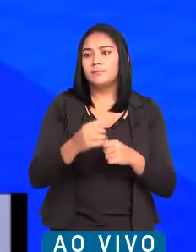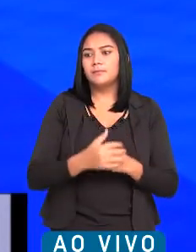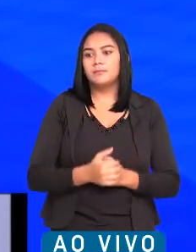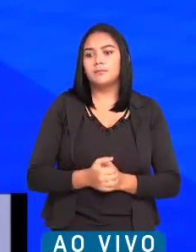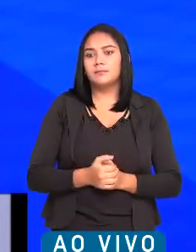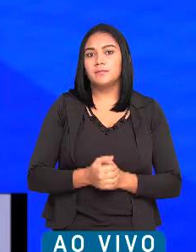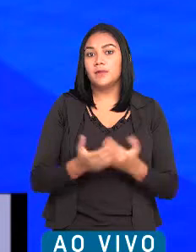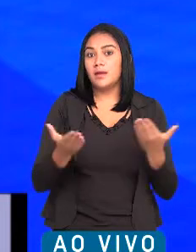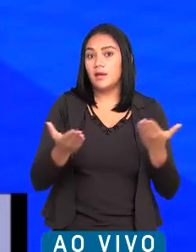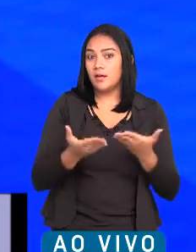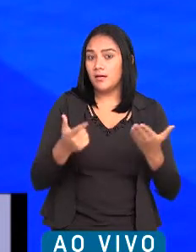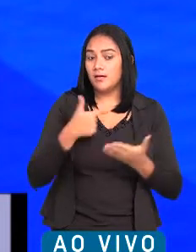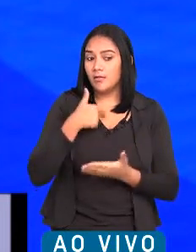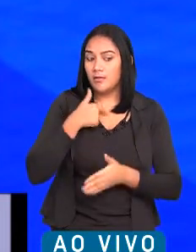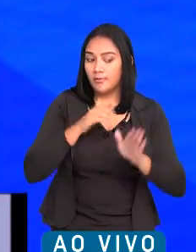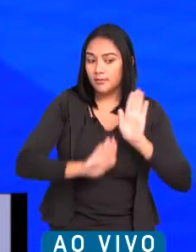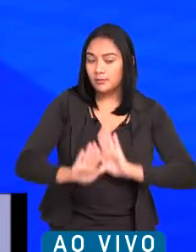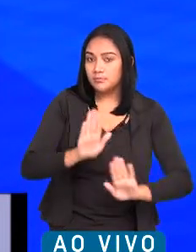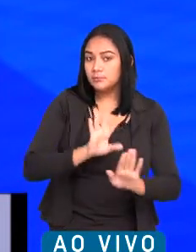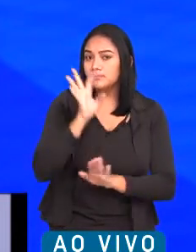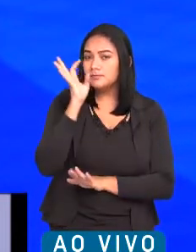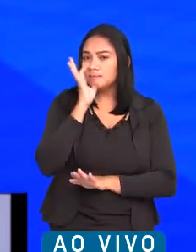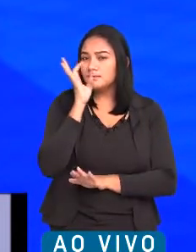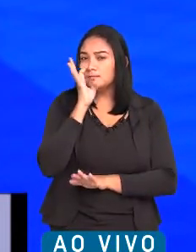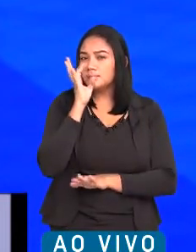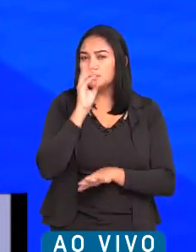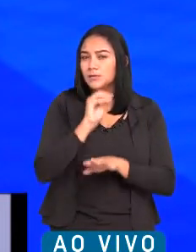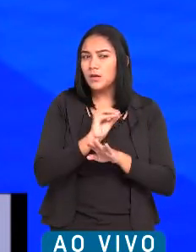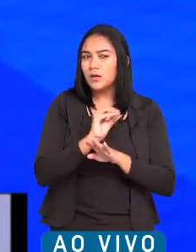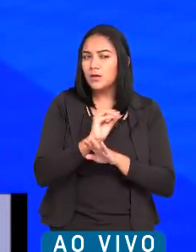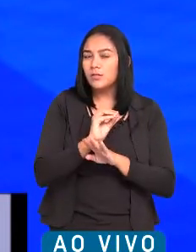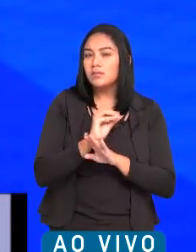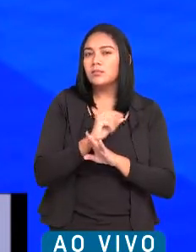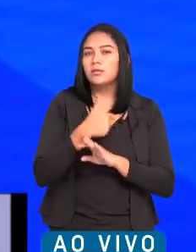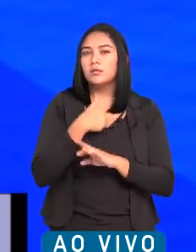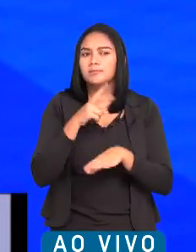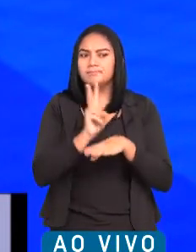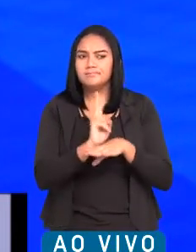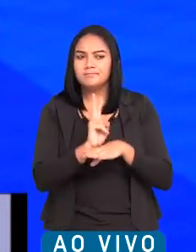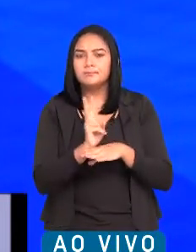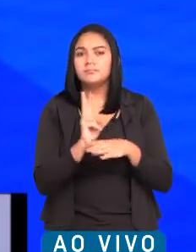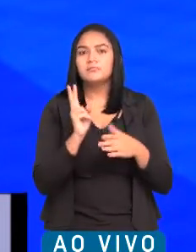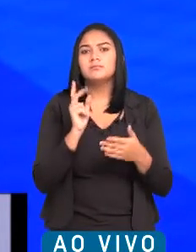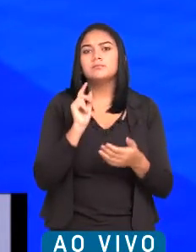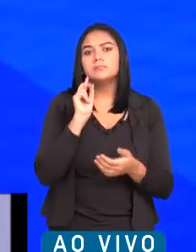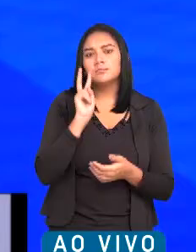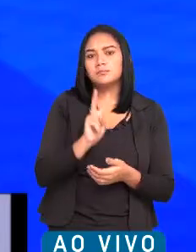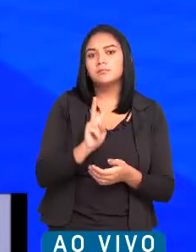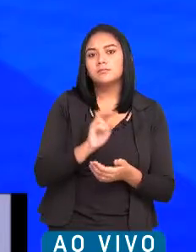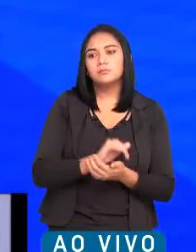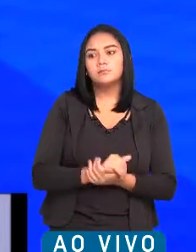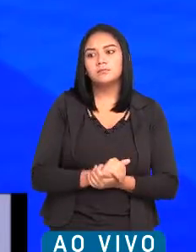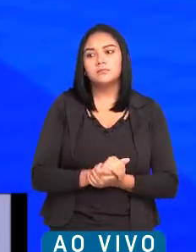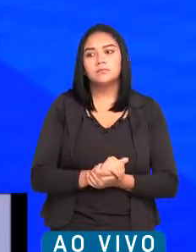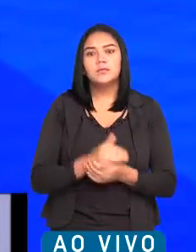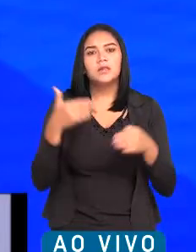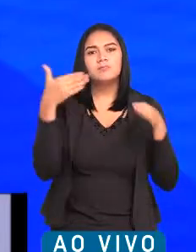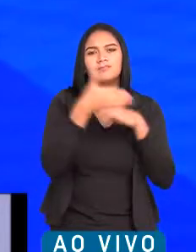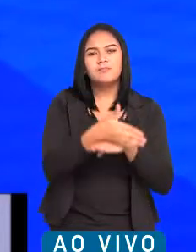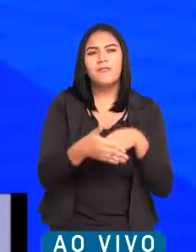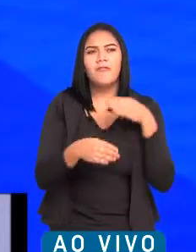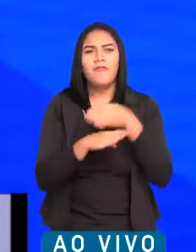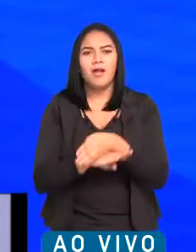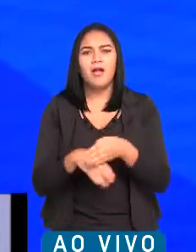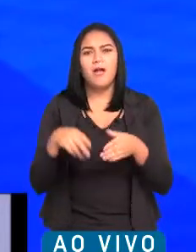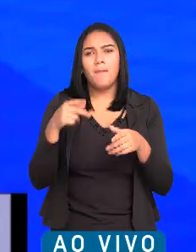está olhando dioturnamente para esses que invadem a Constituição, que invadem as leis. Estamos